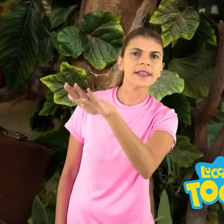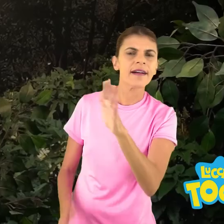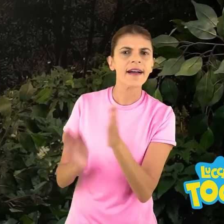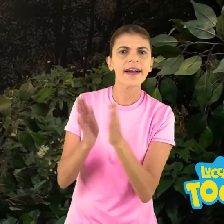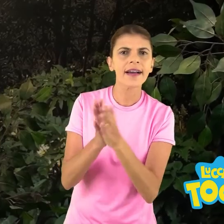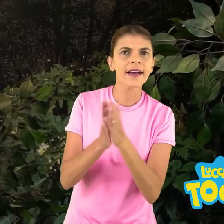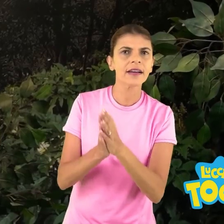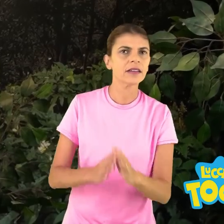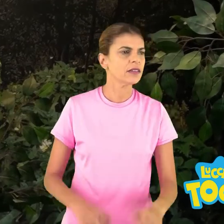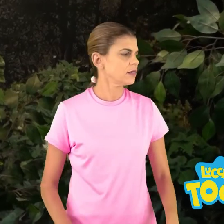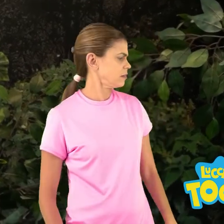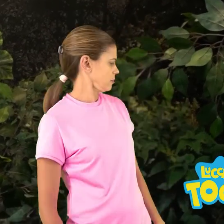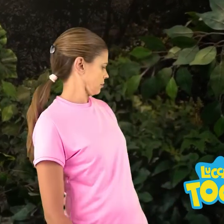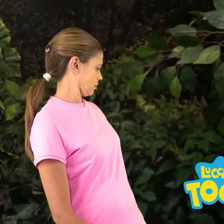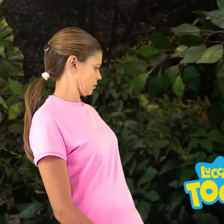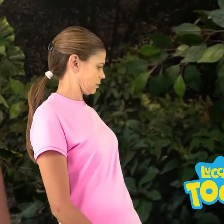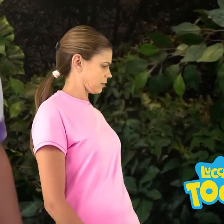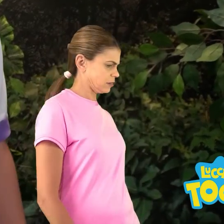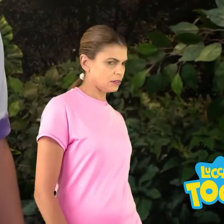Ei!